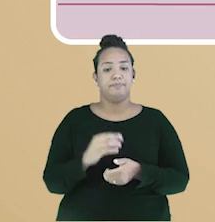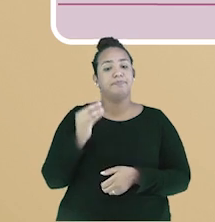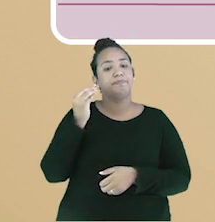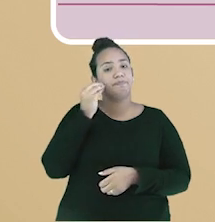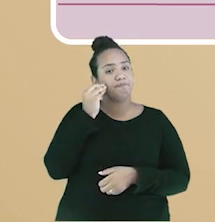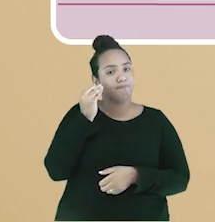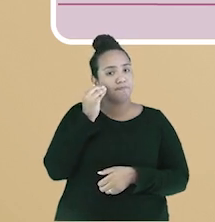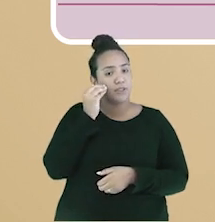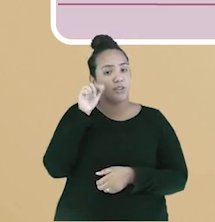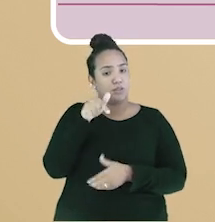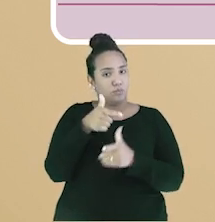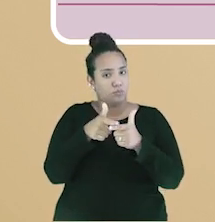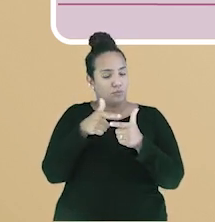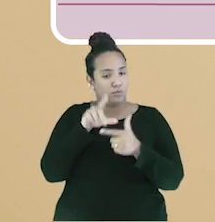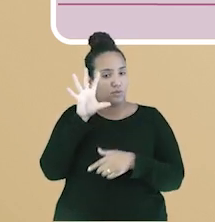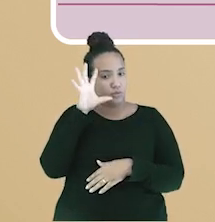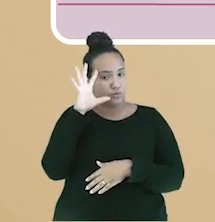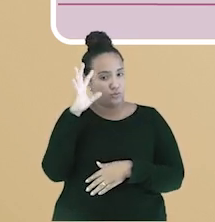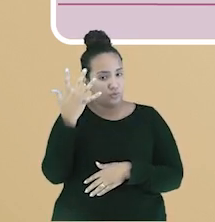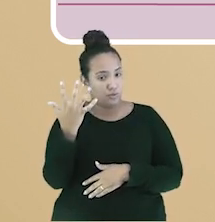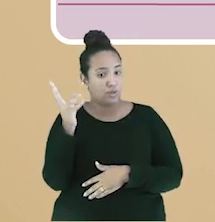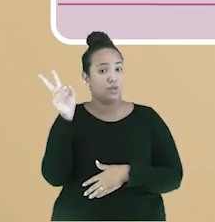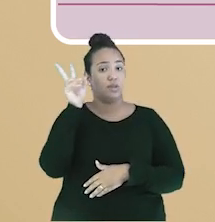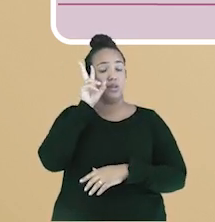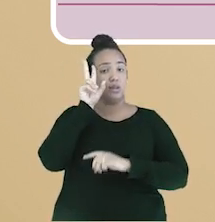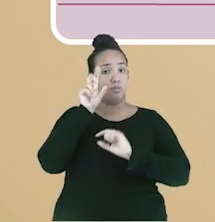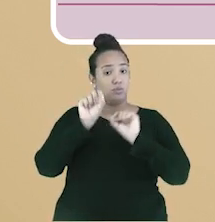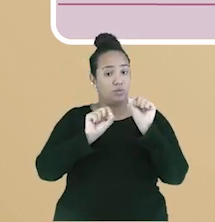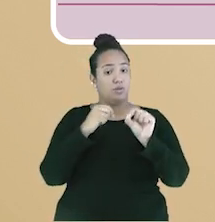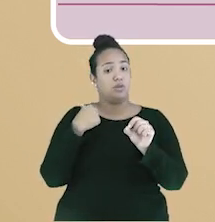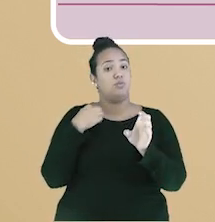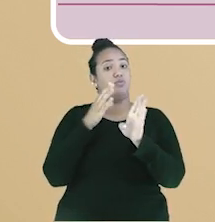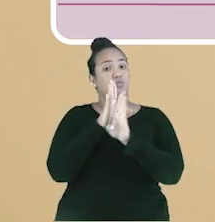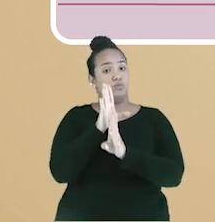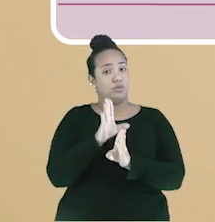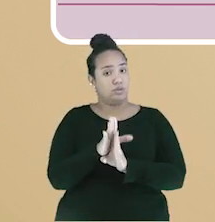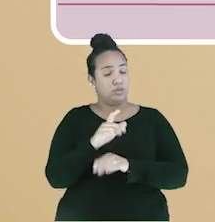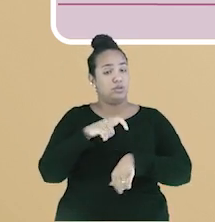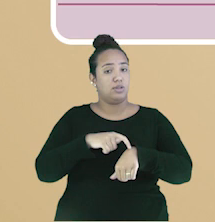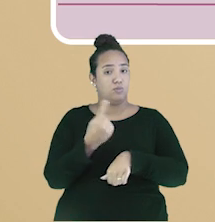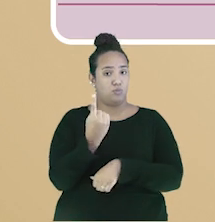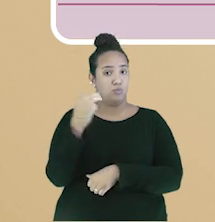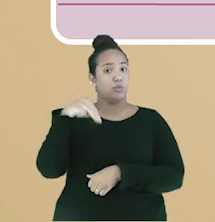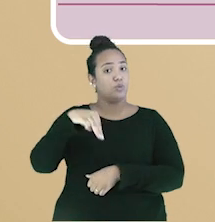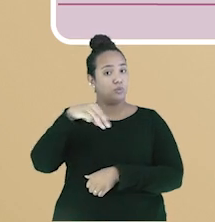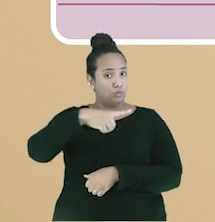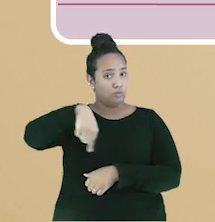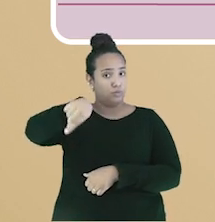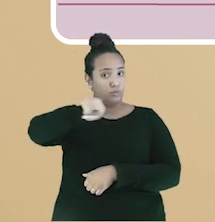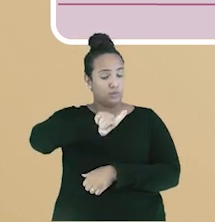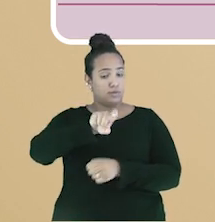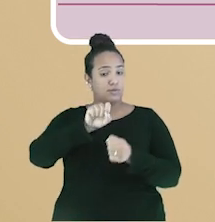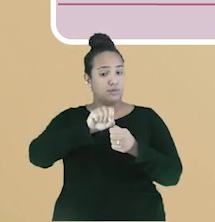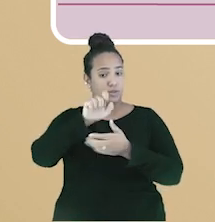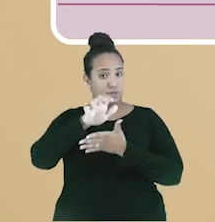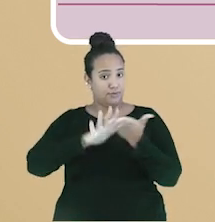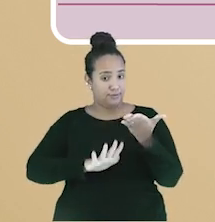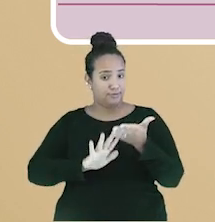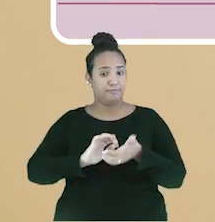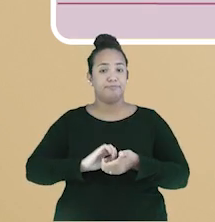esse problema e não esqueça das nossas dicas. Vou dar 1 minuto para você e depois nós vamos